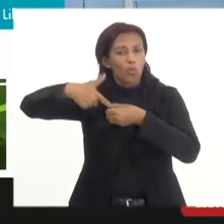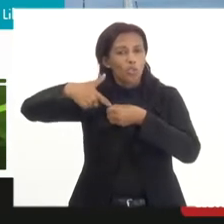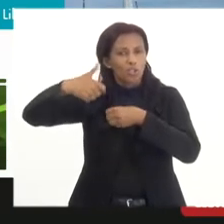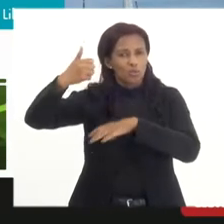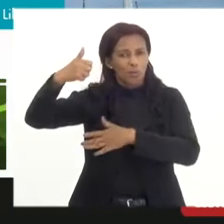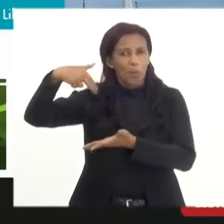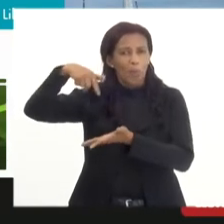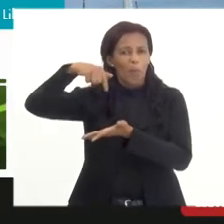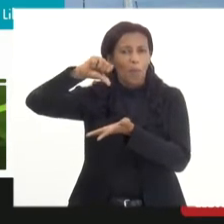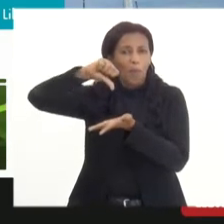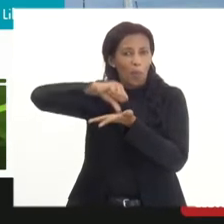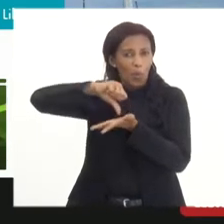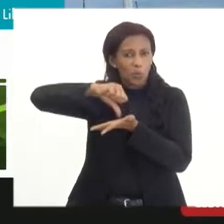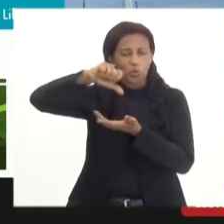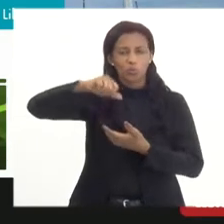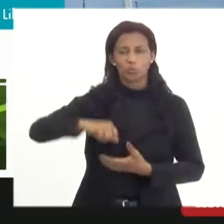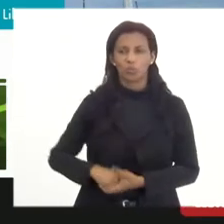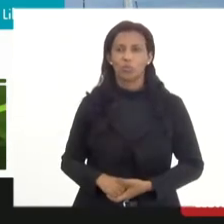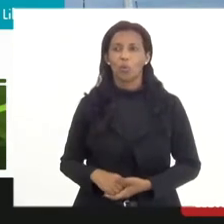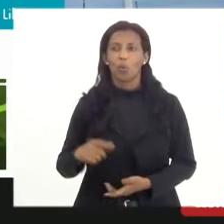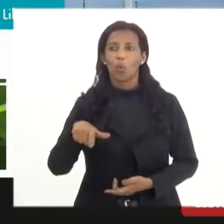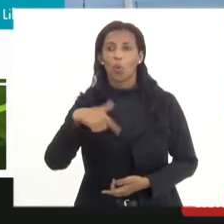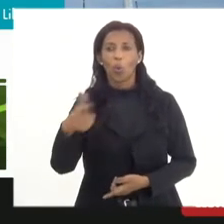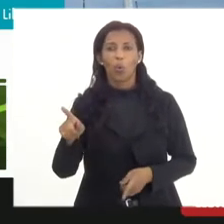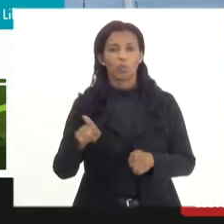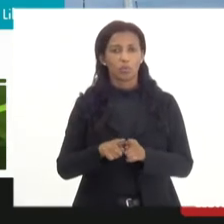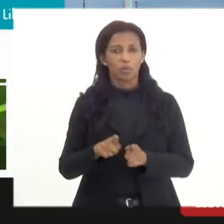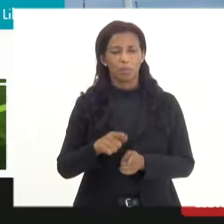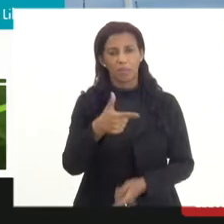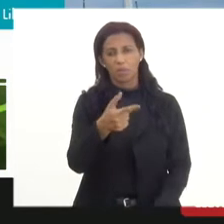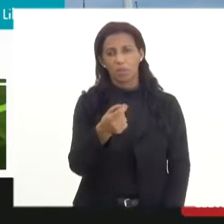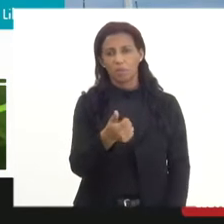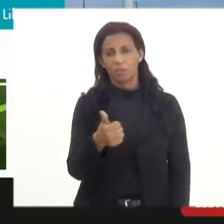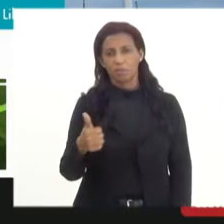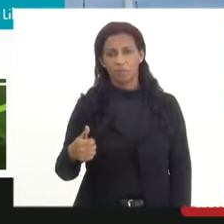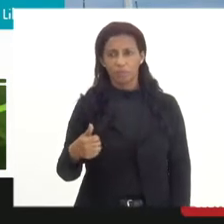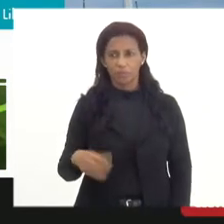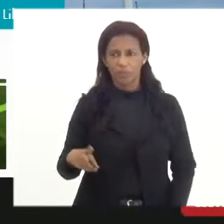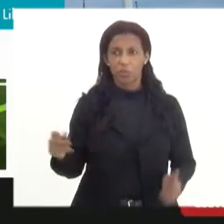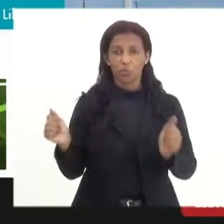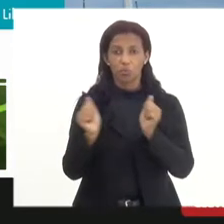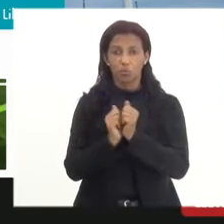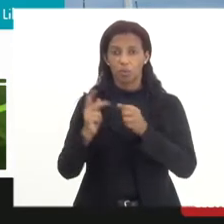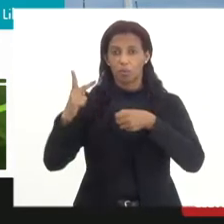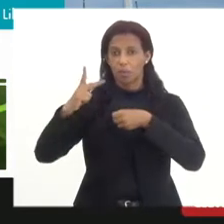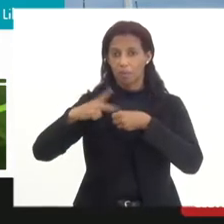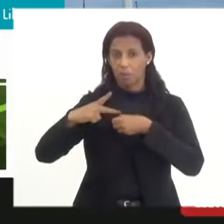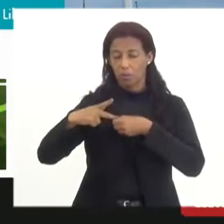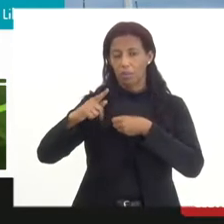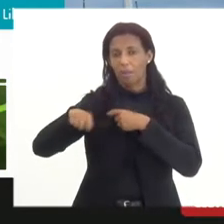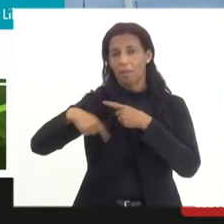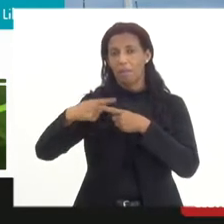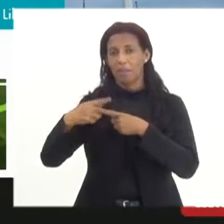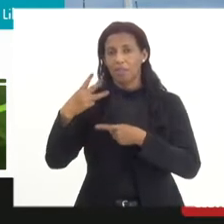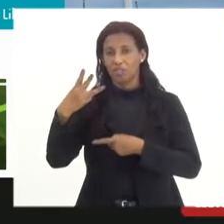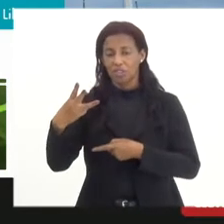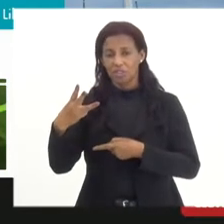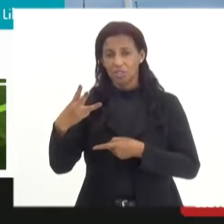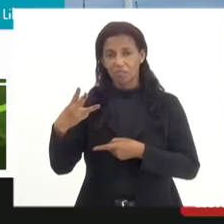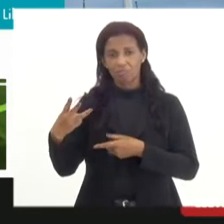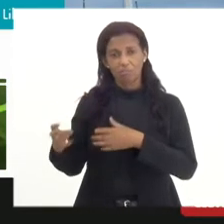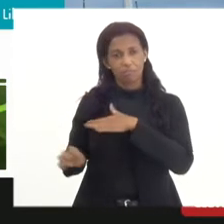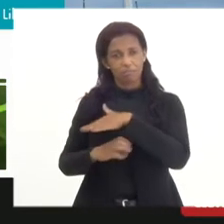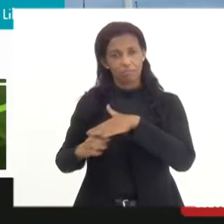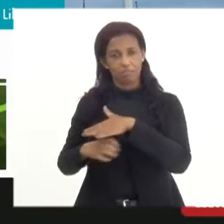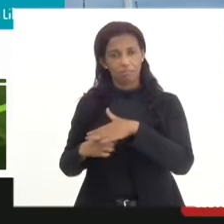Argentina. Outro marco relevante, 2013, nos juntamos a Petrobras e outras três empresas para formar o consórcio vencedor